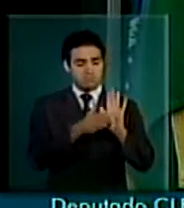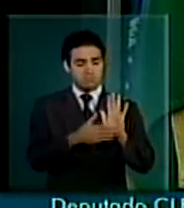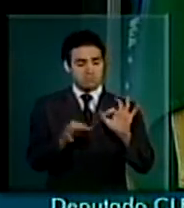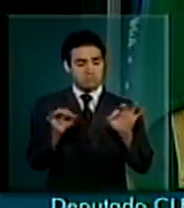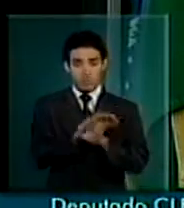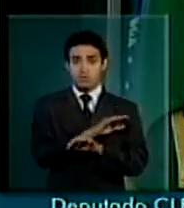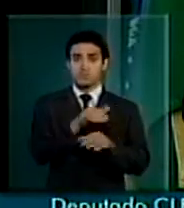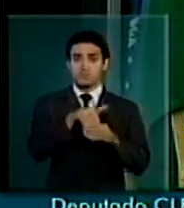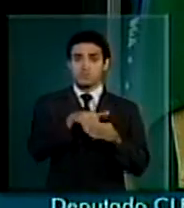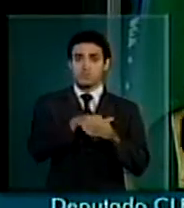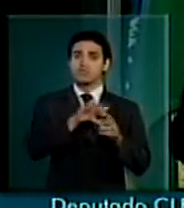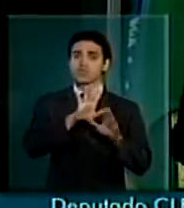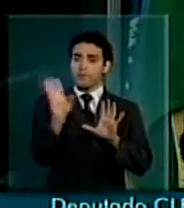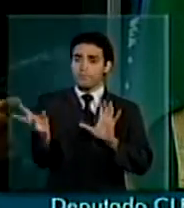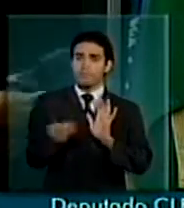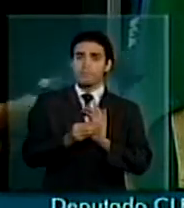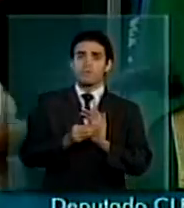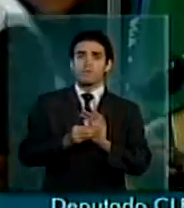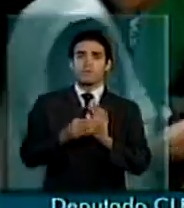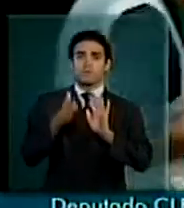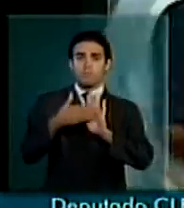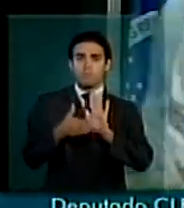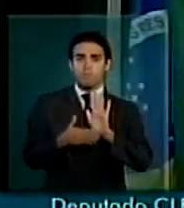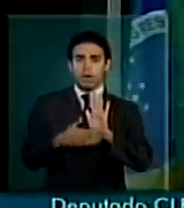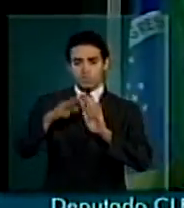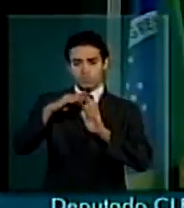pauta, saiu de pauta e não votamos ainda o